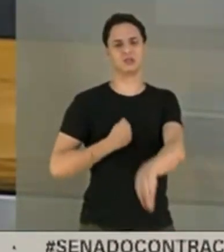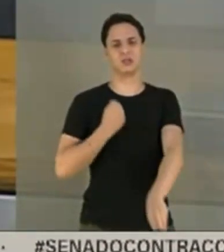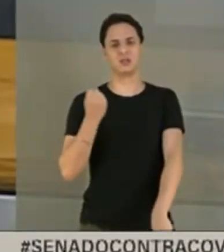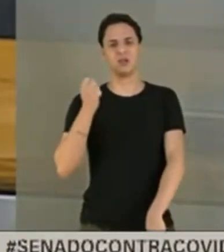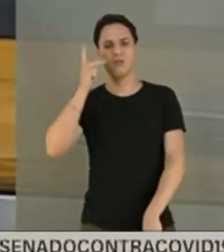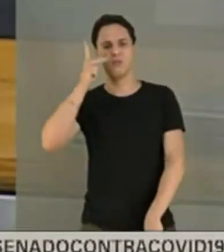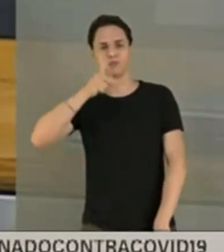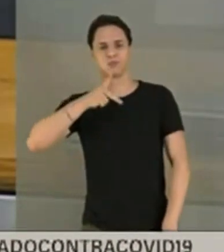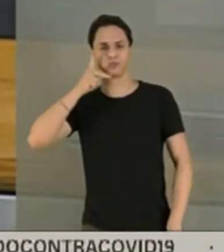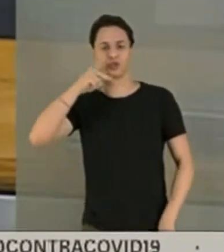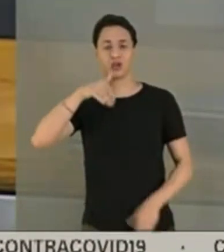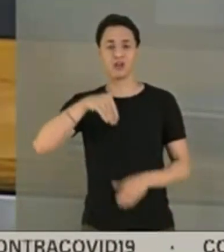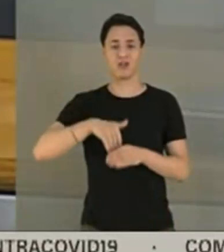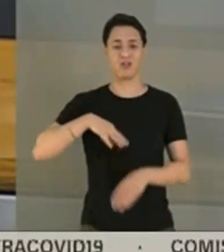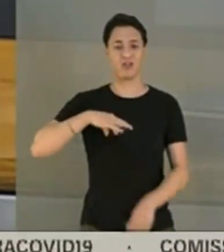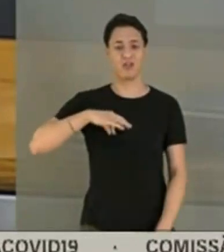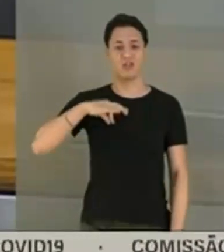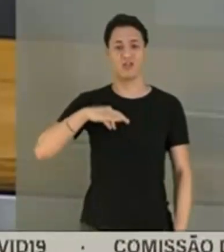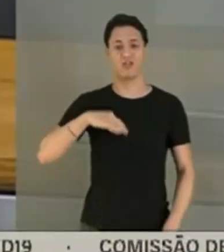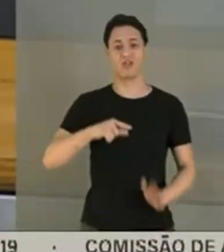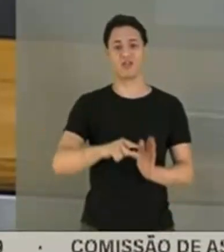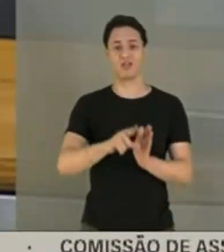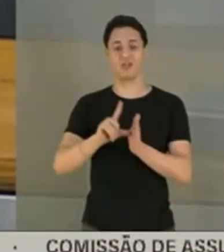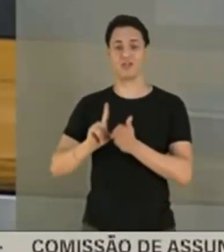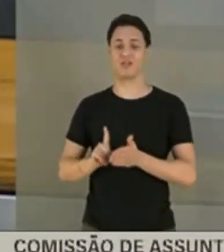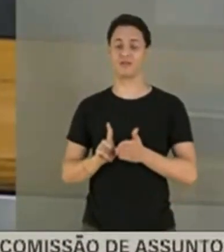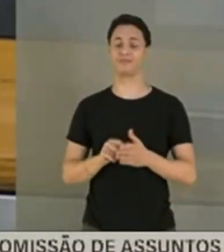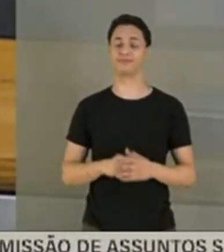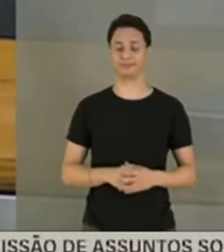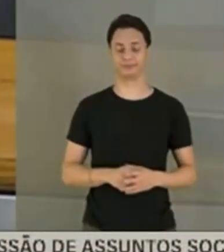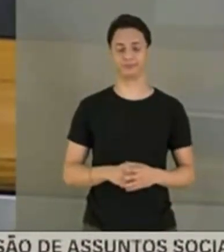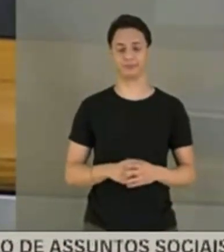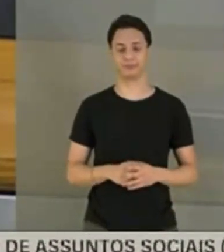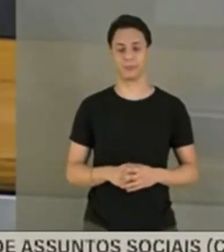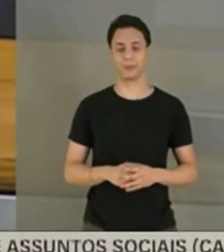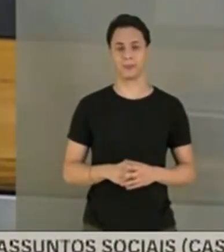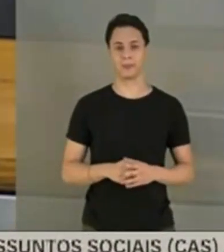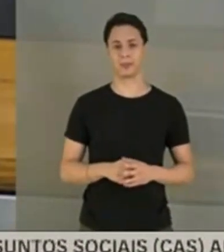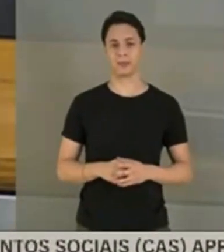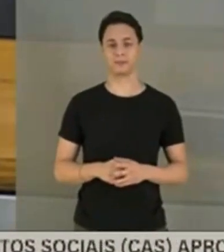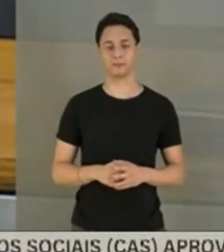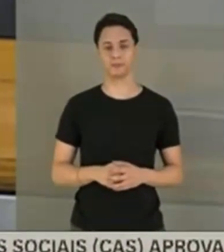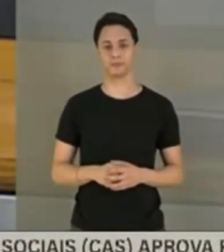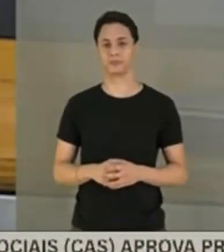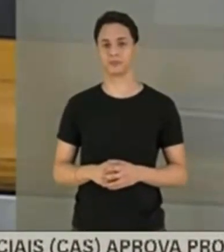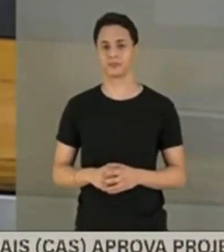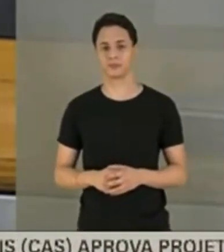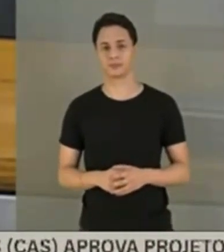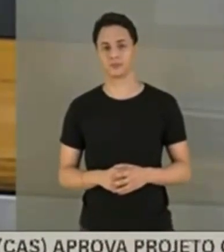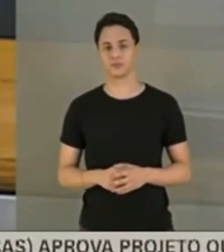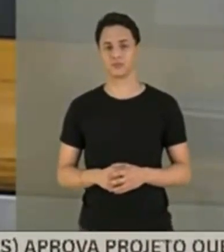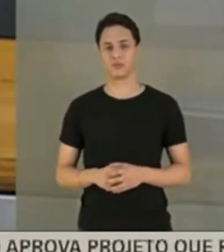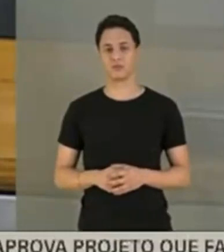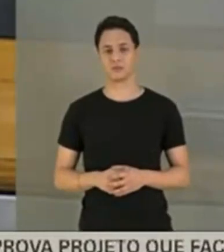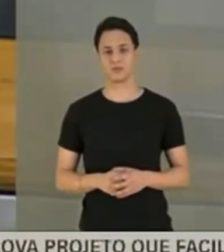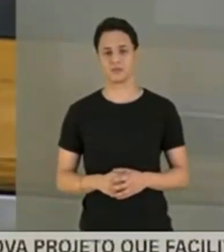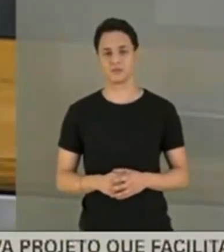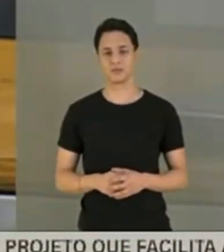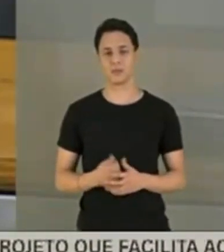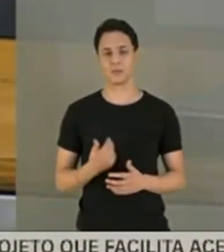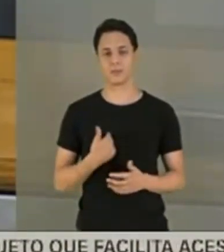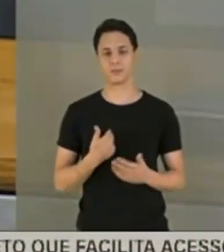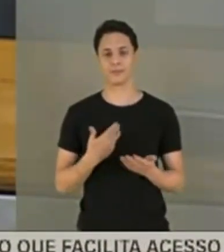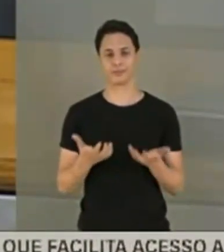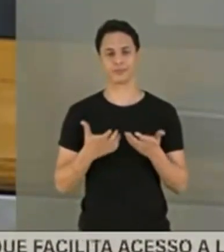política eleitoreira, antecipando o calendário do ano que vem. Eu procurei fazer um trabalho nesse período de